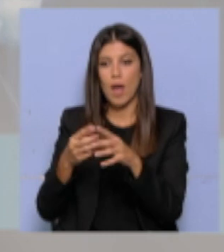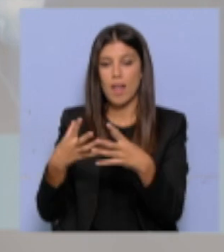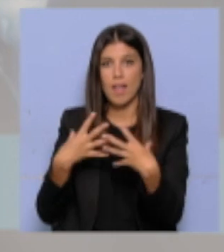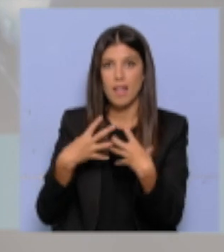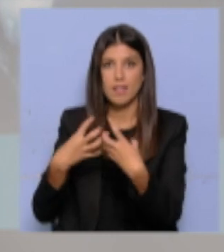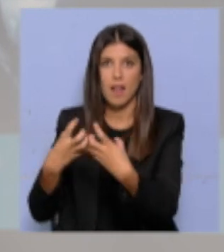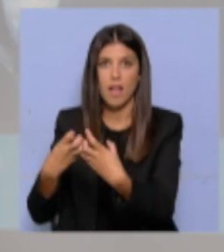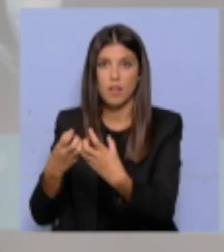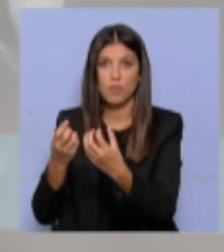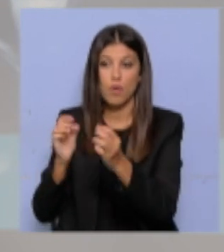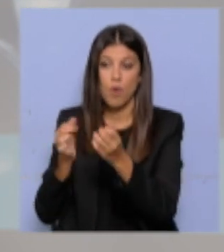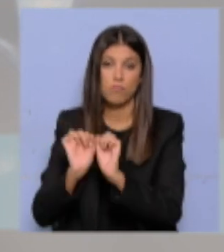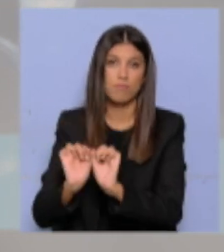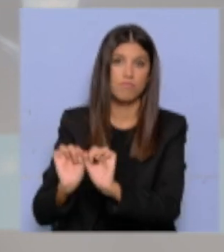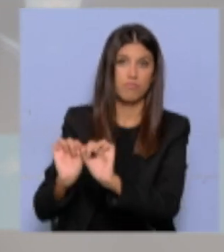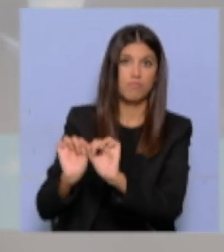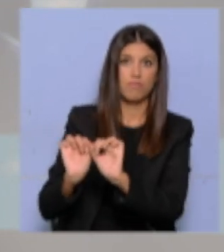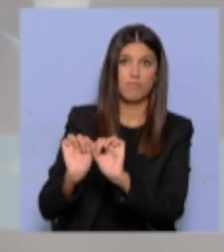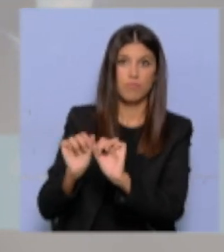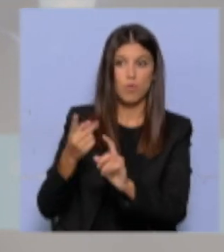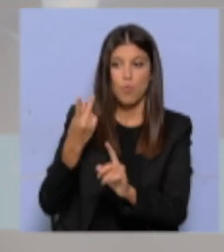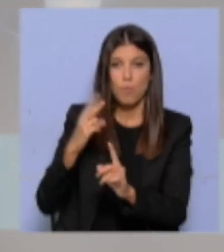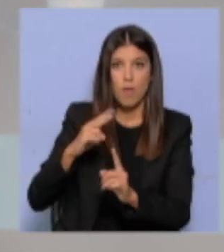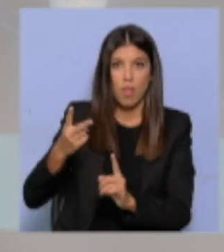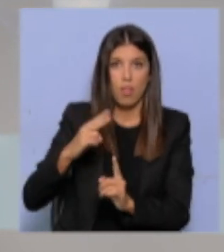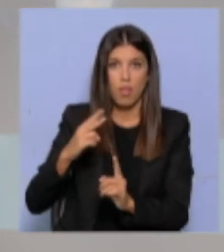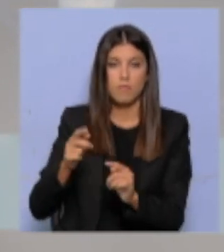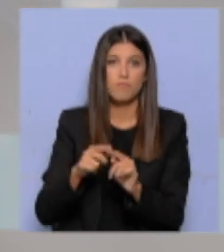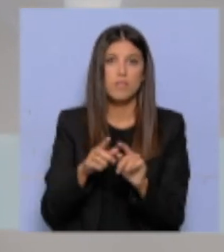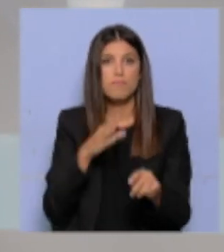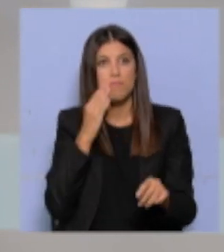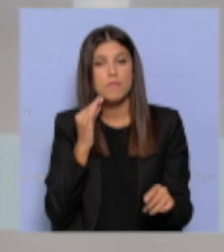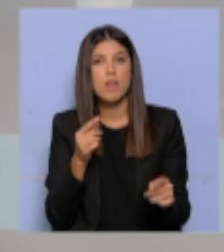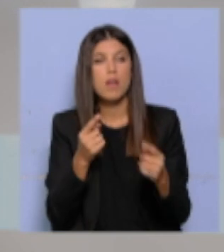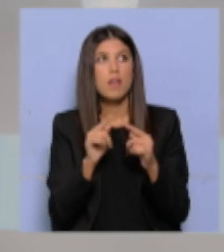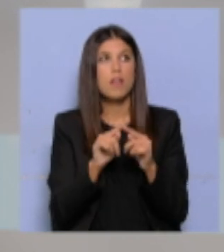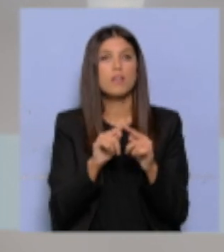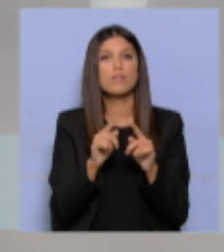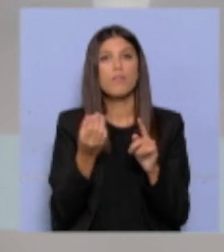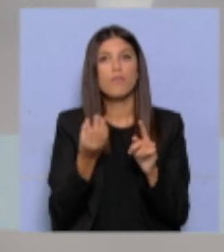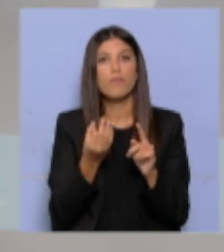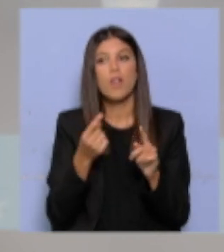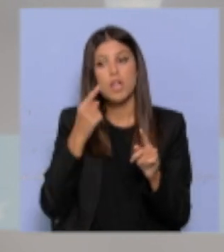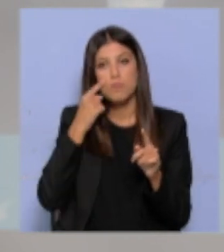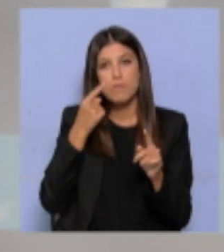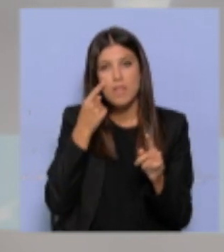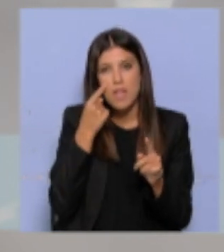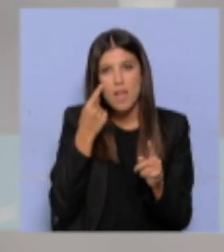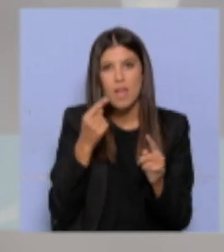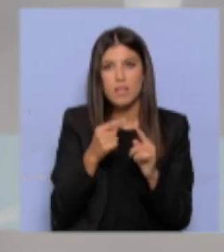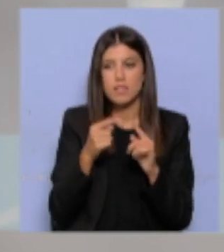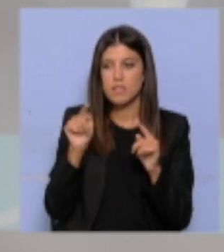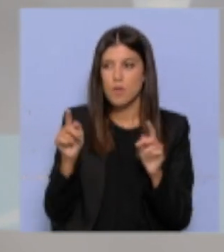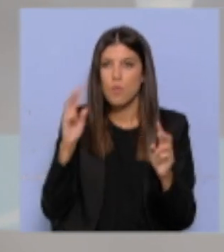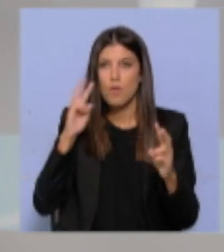a missionária. Eu penso, de facto, que é essa experiência, esse